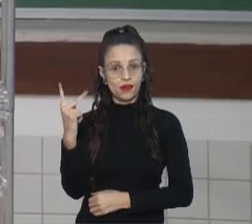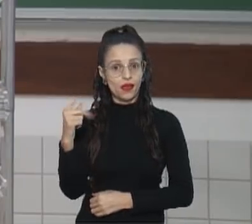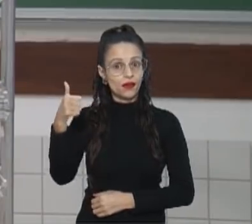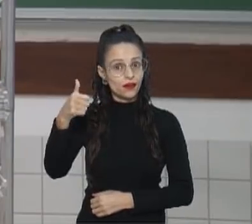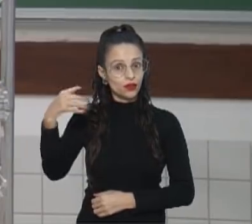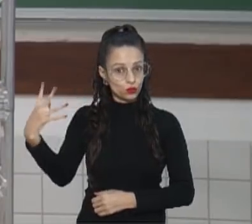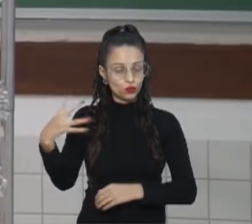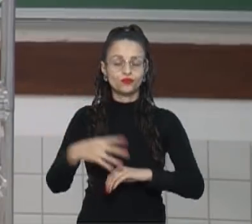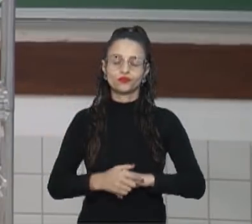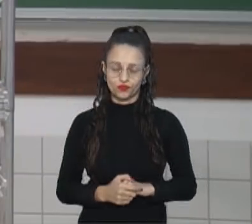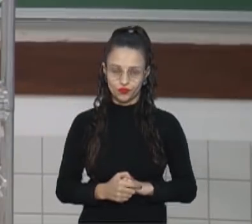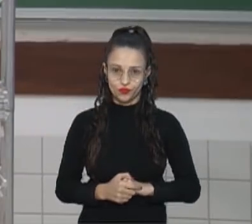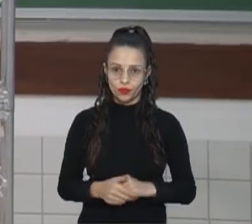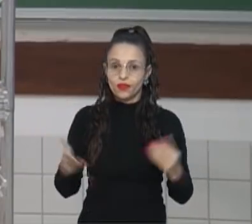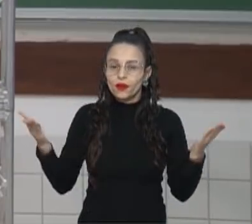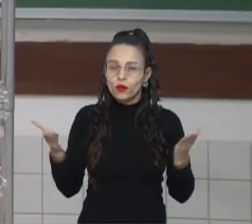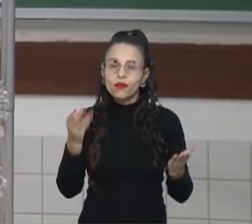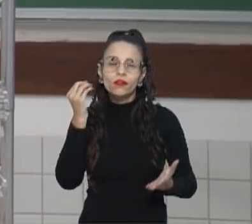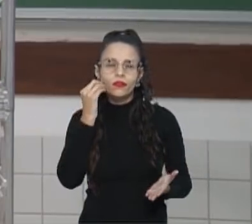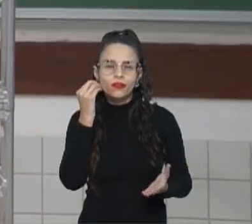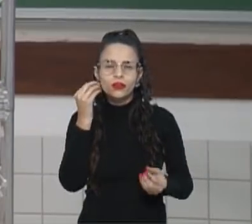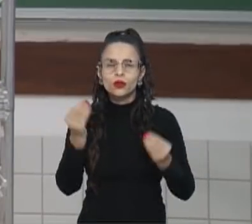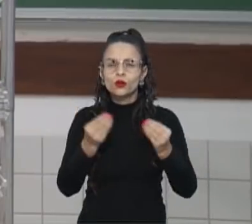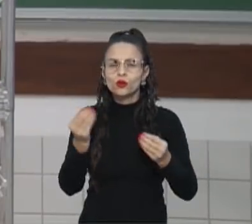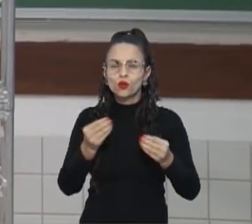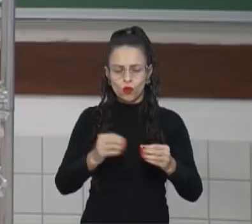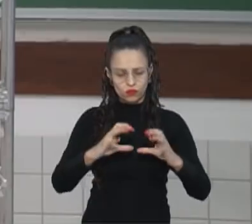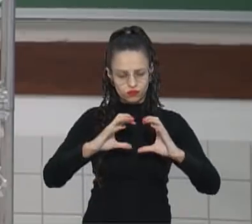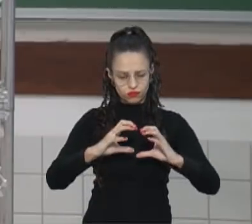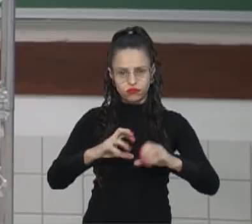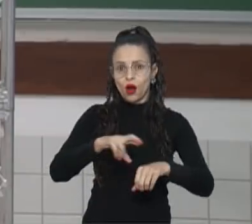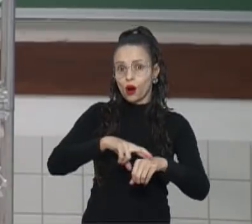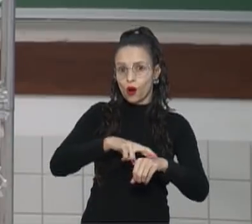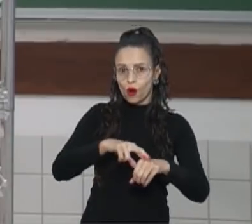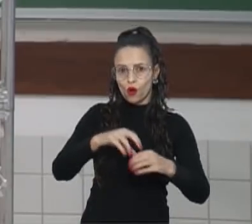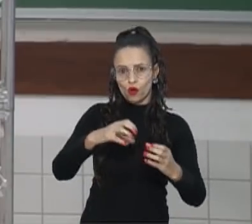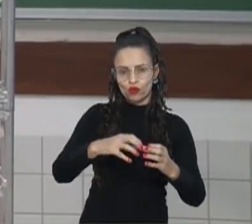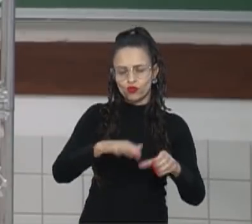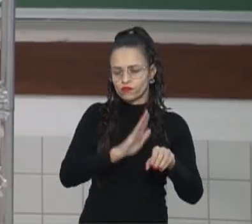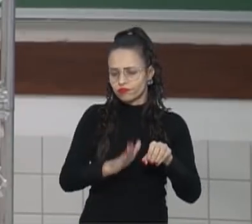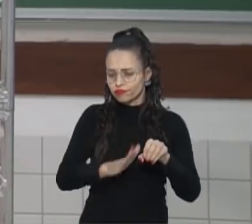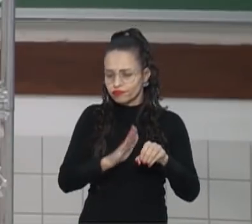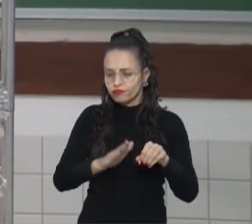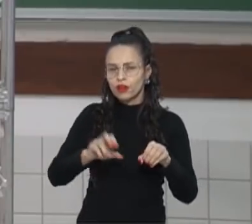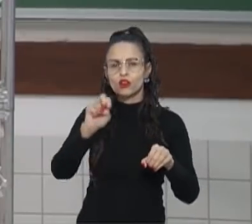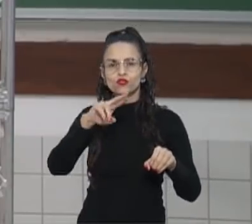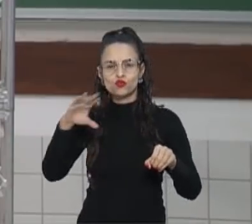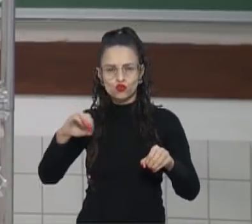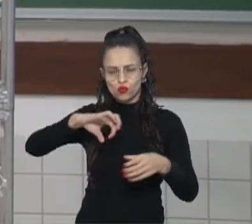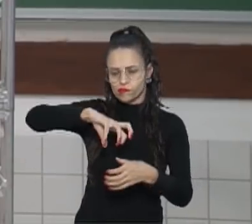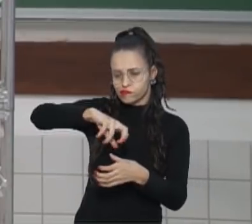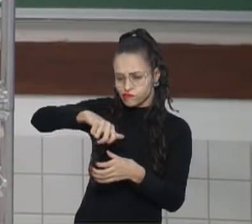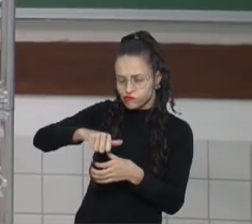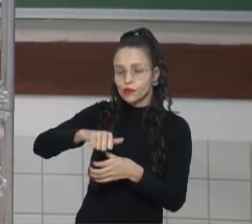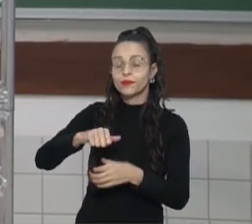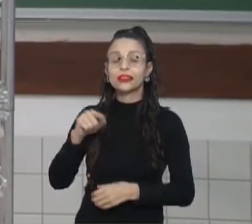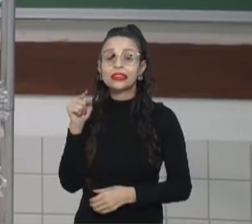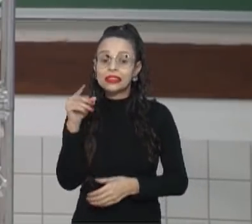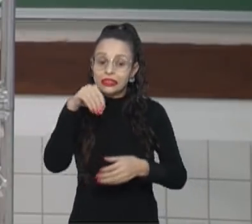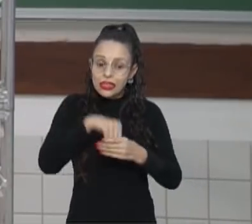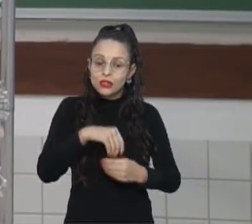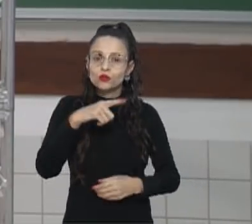fazer o teste do que acontece com o suco de repolho roxo. O repolho, a jabuticaba, as cerejas, elas têm uma substância chamada